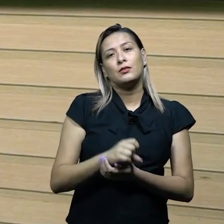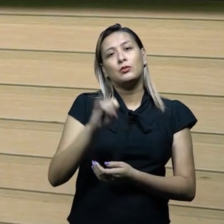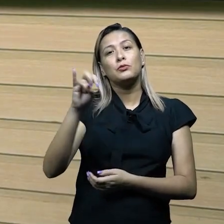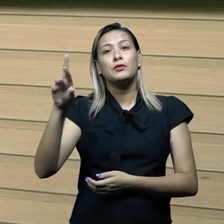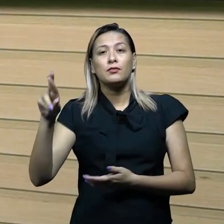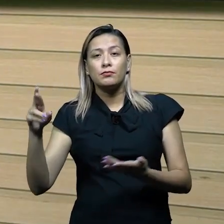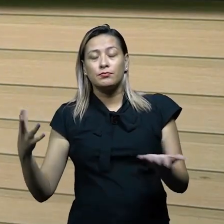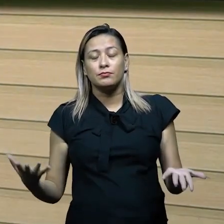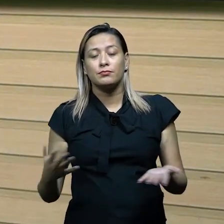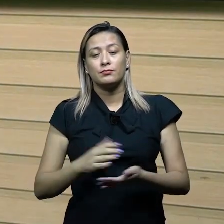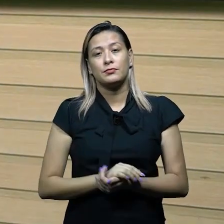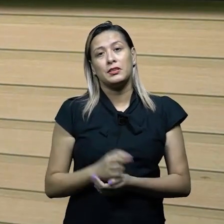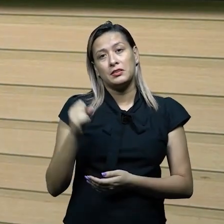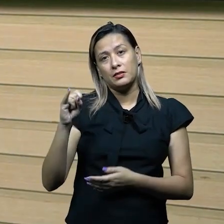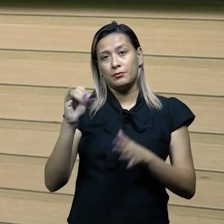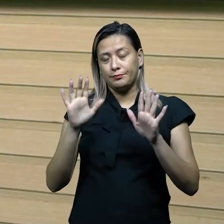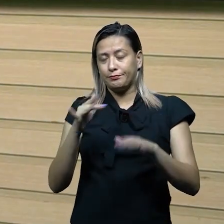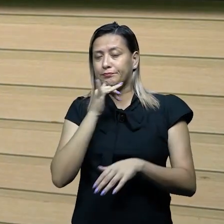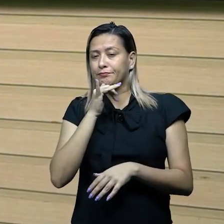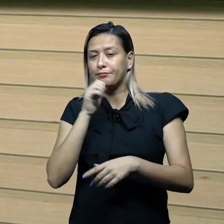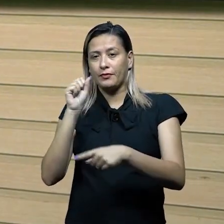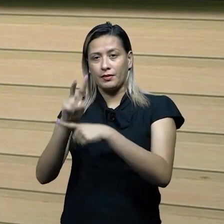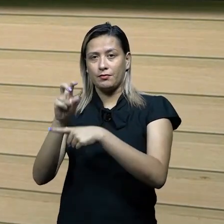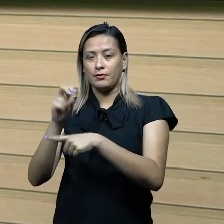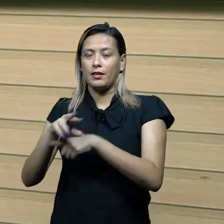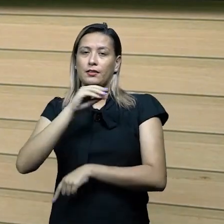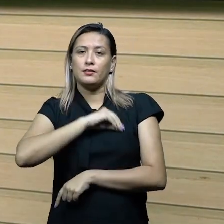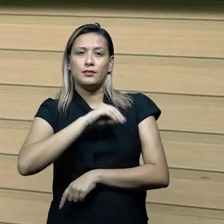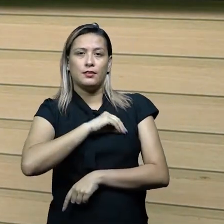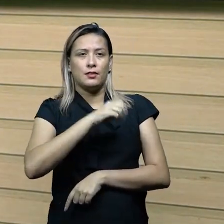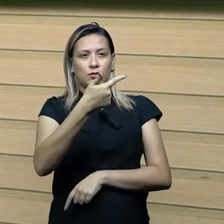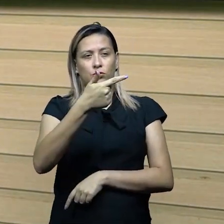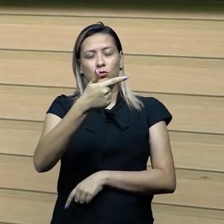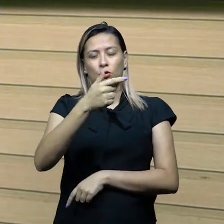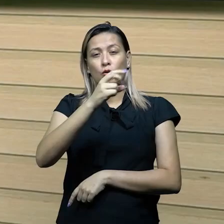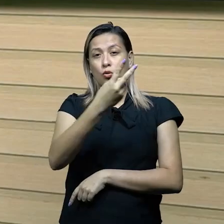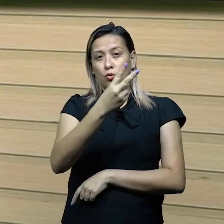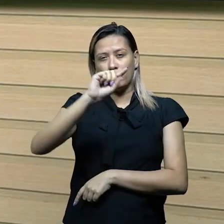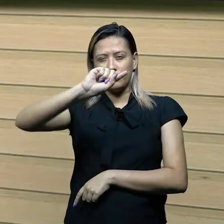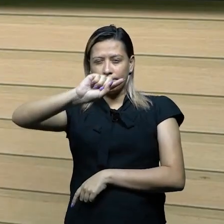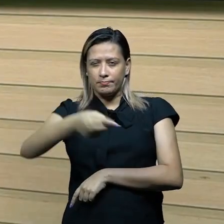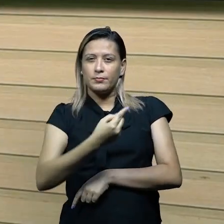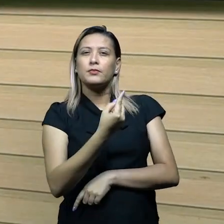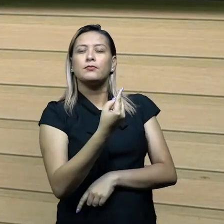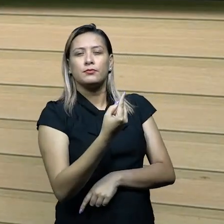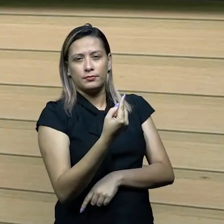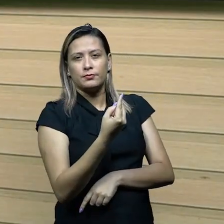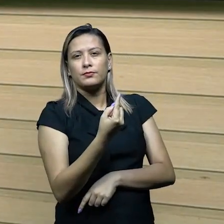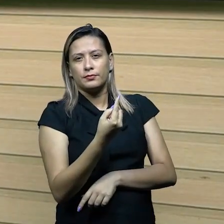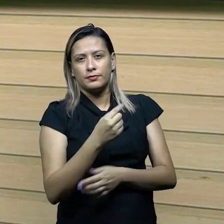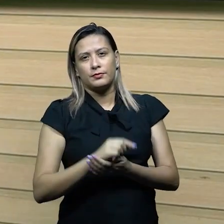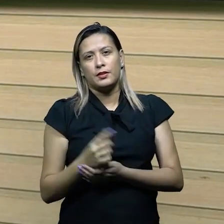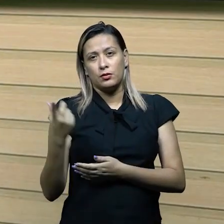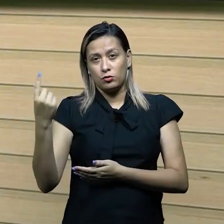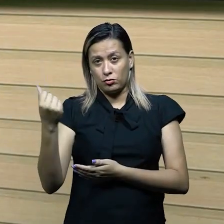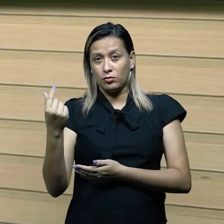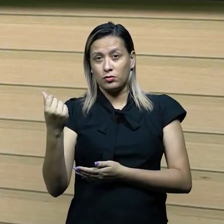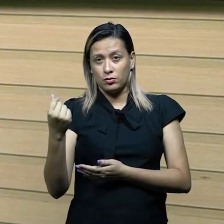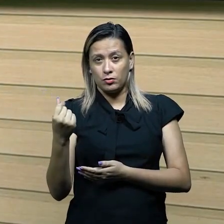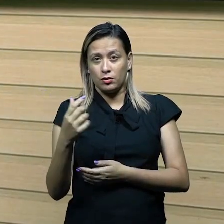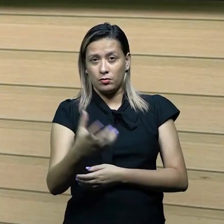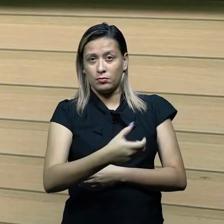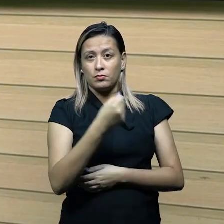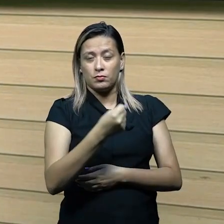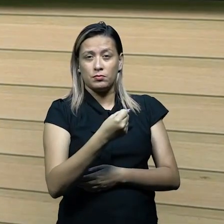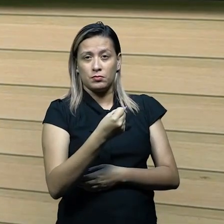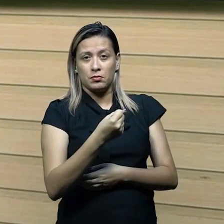é o desconto do imposto de renda. Por exemplo, você está lá uma vaga de emprego. Salário, R$2.000. Vai cair os R$2.000